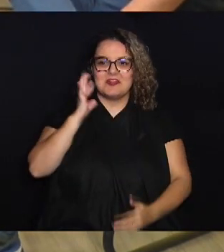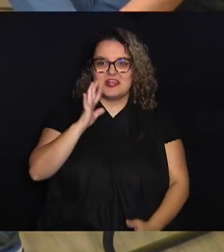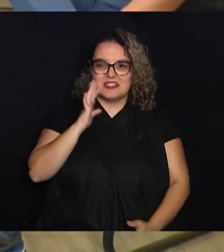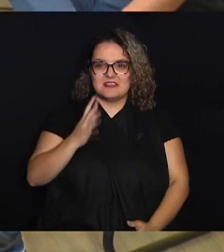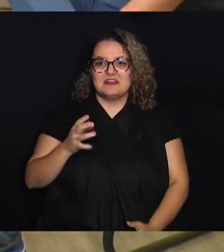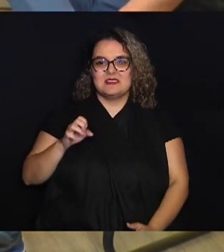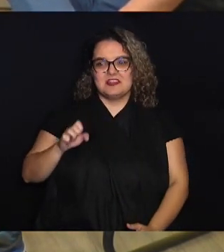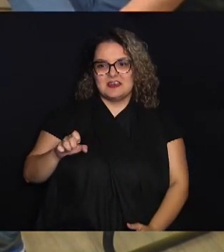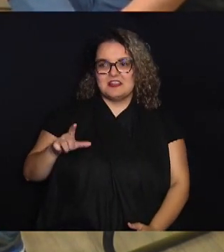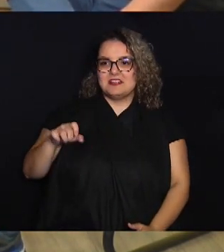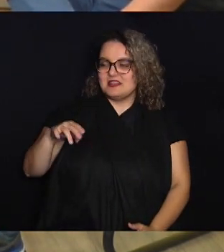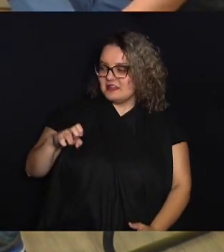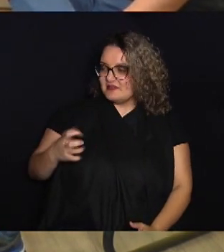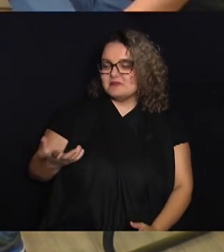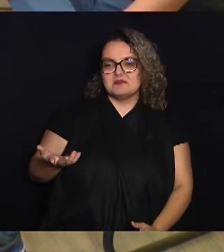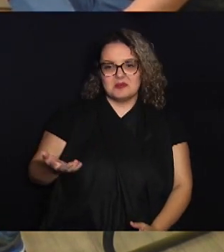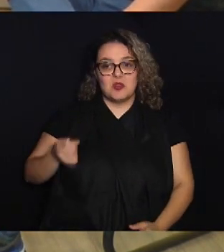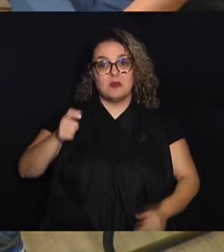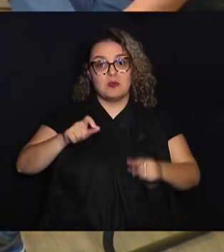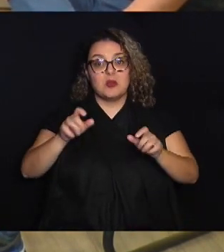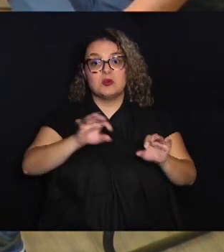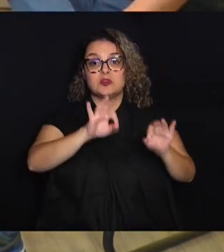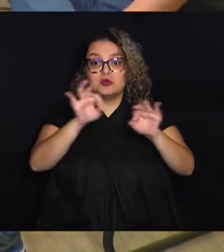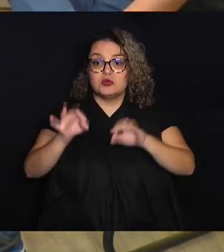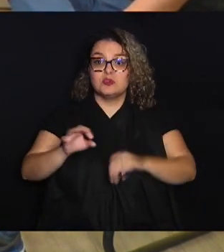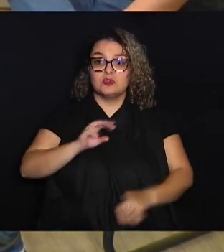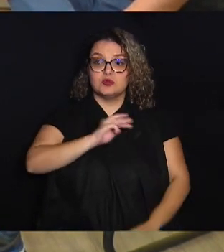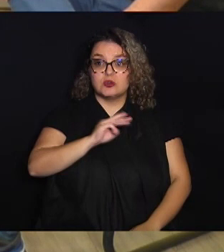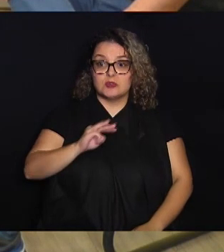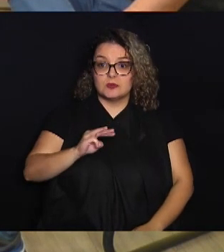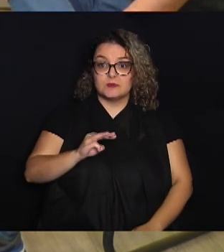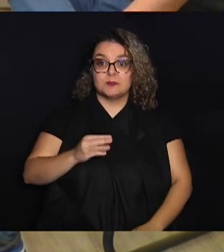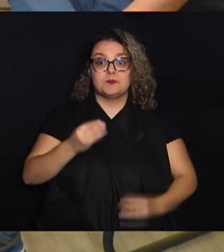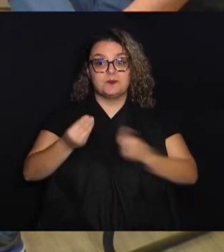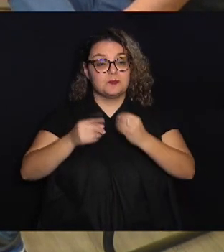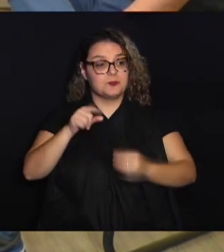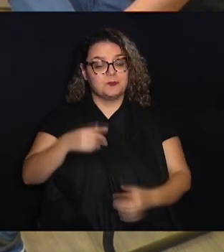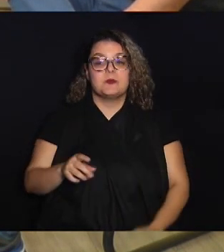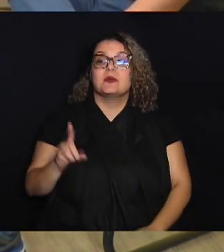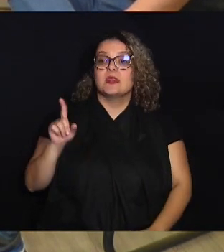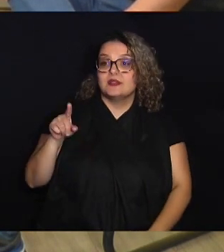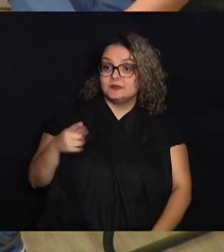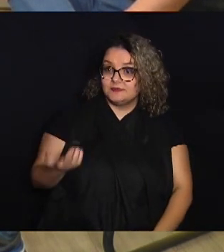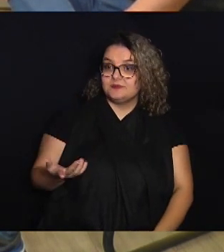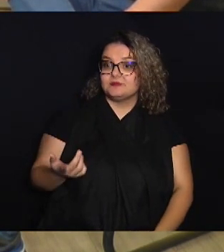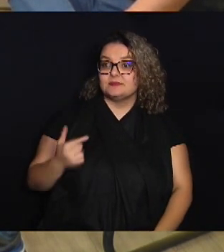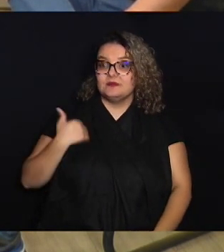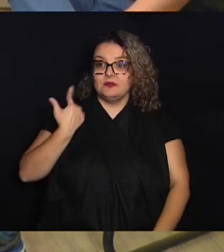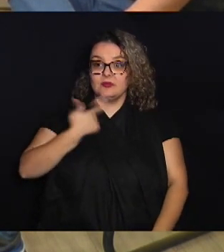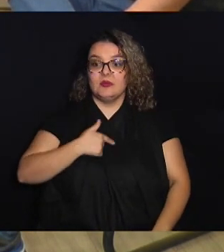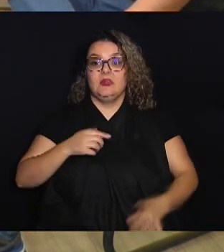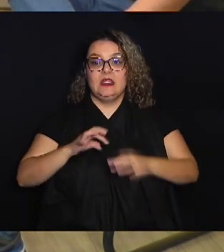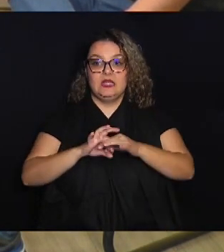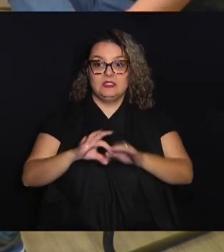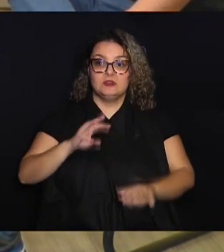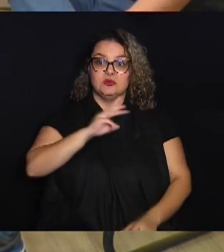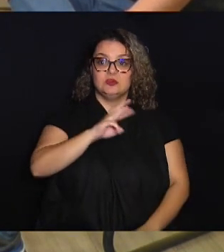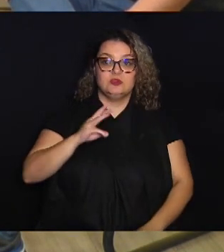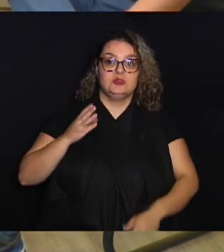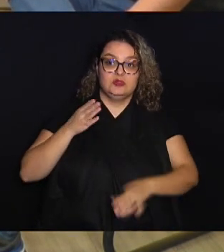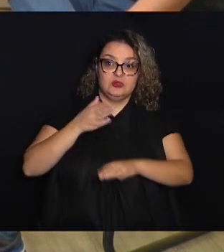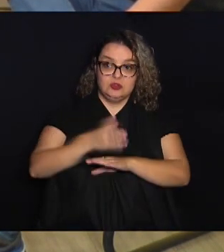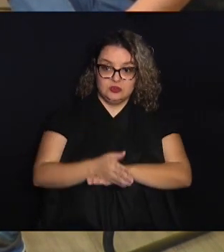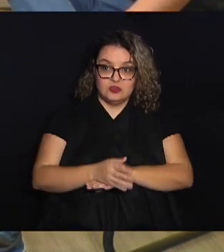né, Irene? Agora, então, o pessoal poderá acompanhar no site, né? Como que é isso? Isso. Então, agora a gente liberou no site o acesso